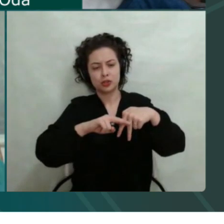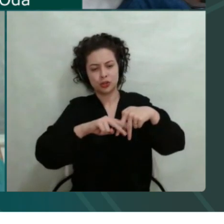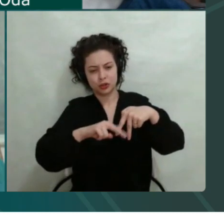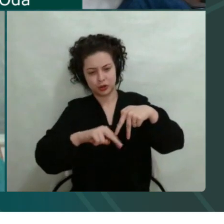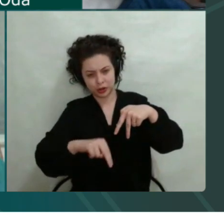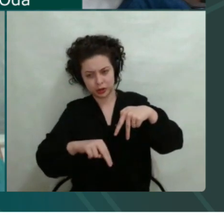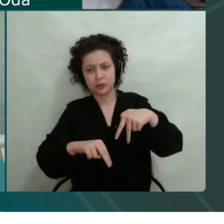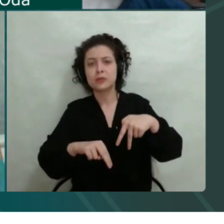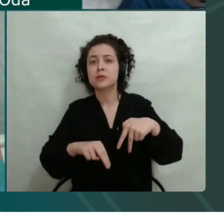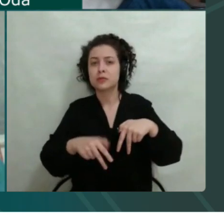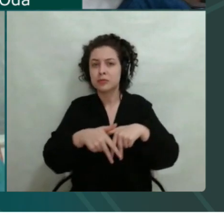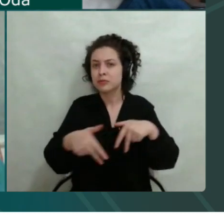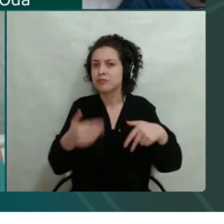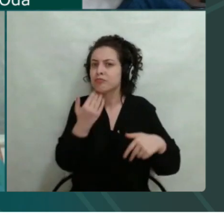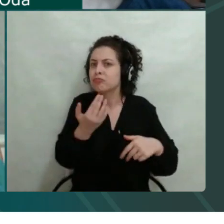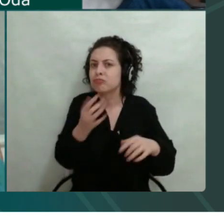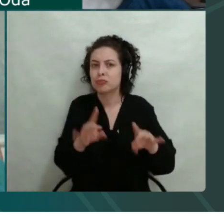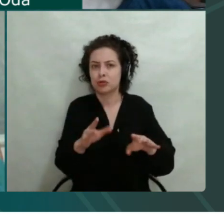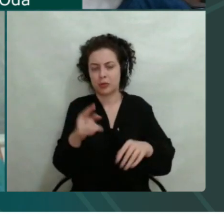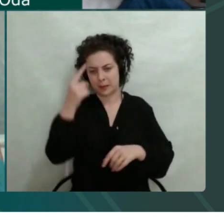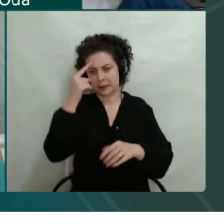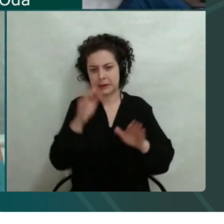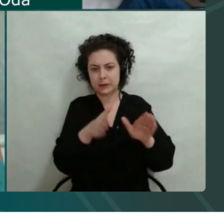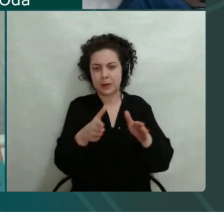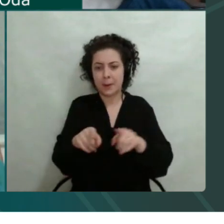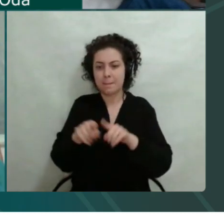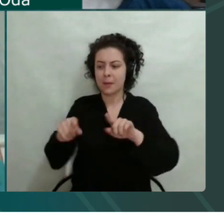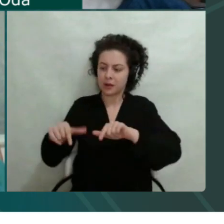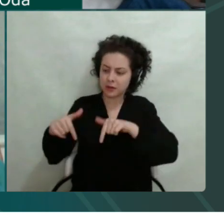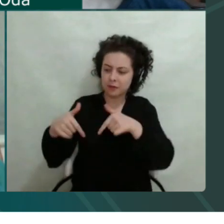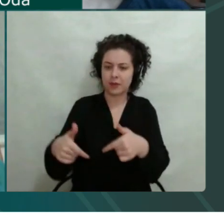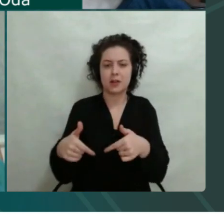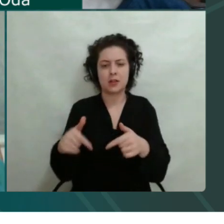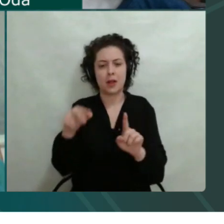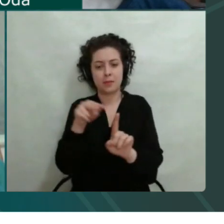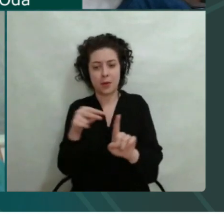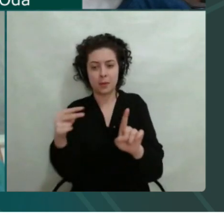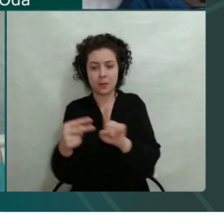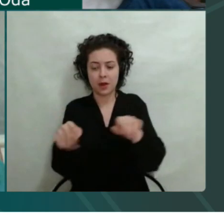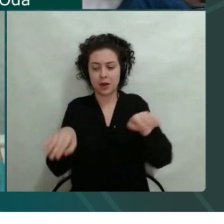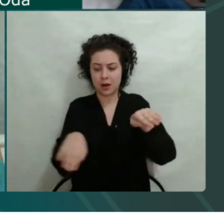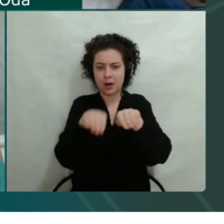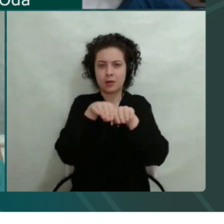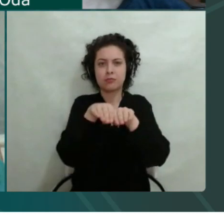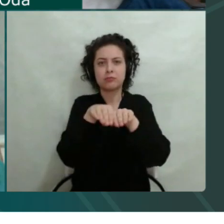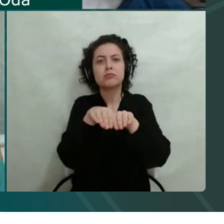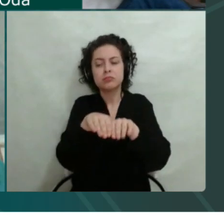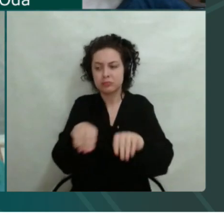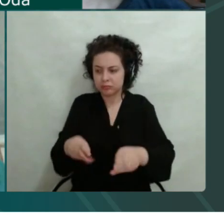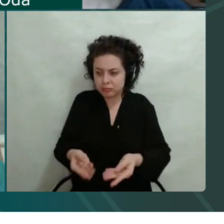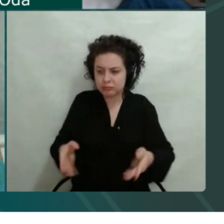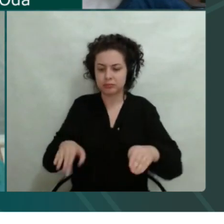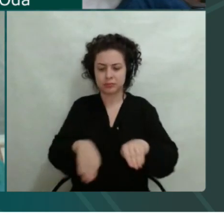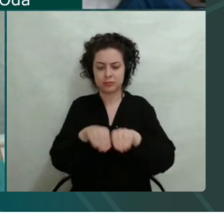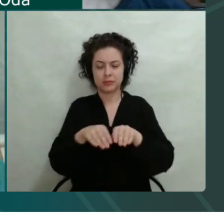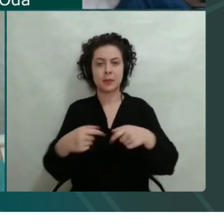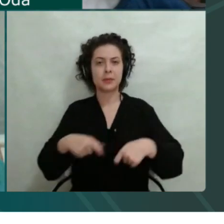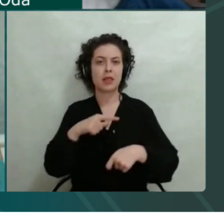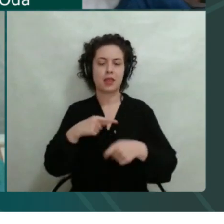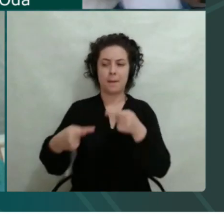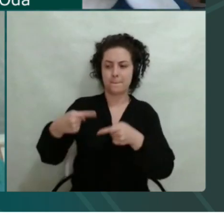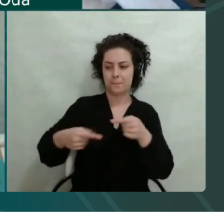isso. Para que se enfrente a questão do ponto de vista da equidade, supunha políticas de saúde que